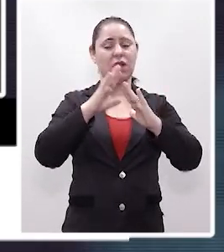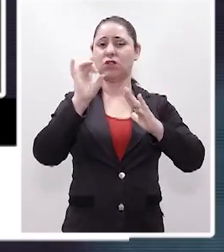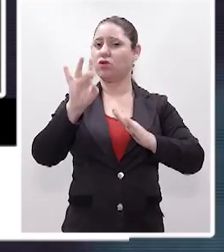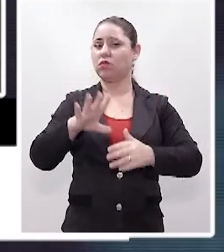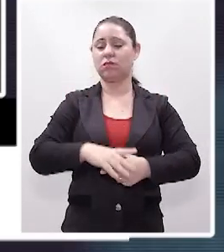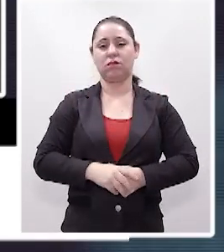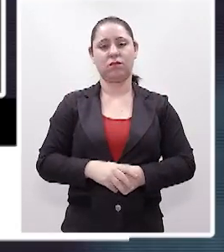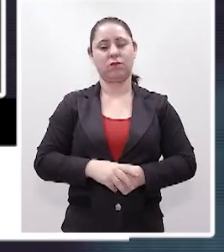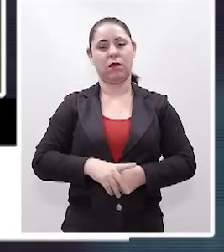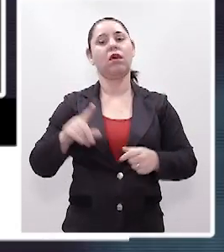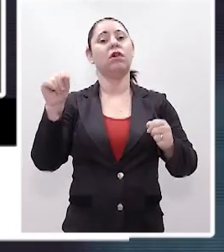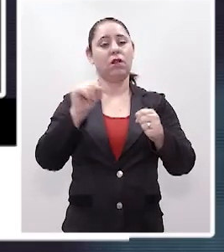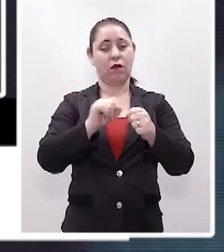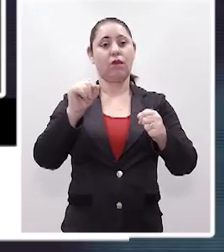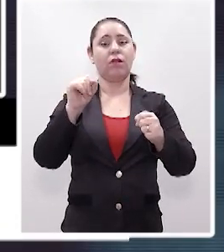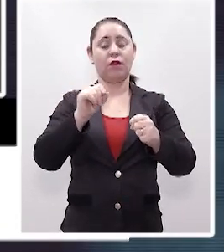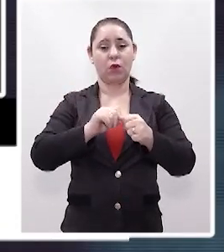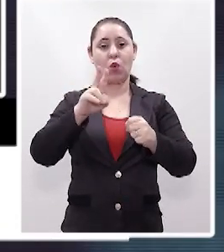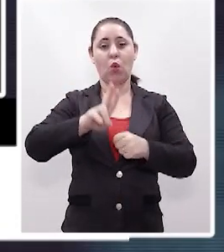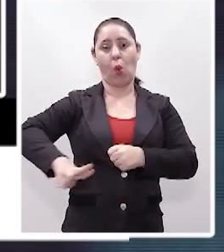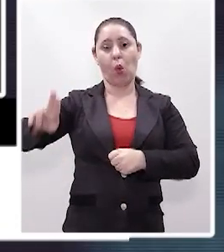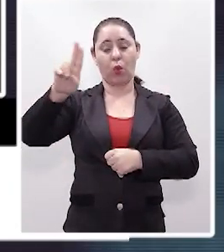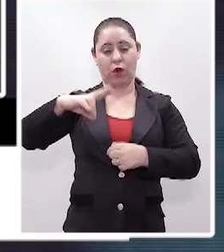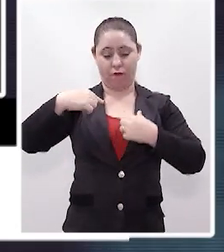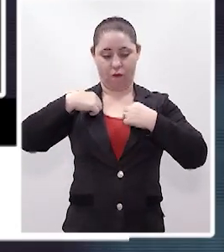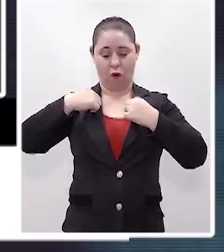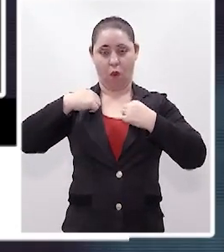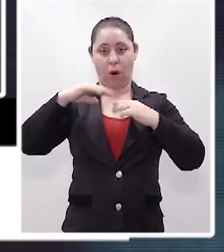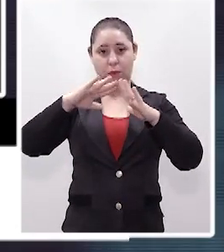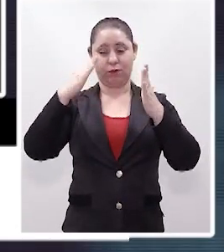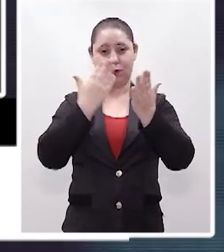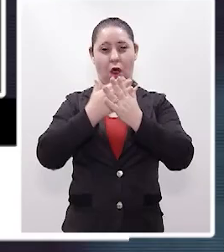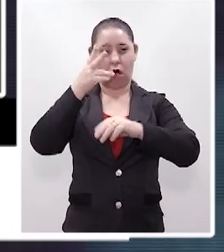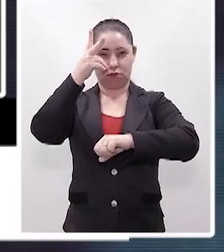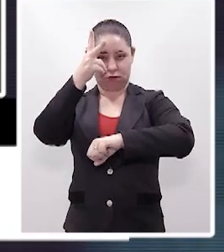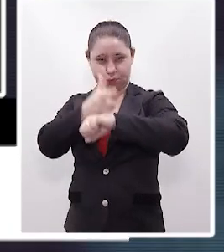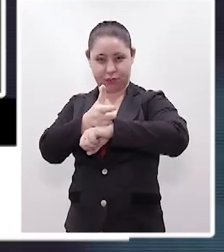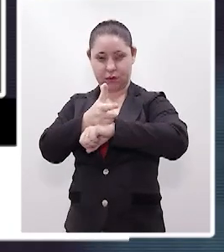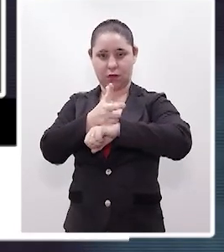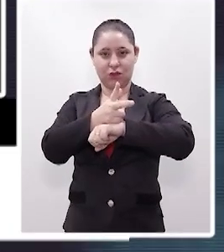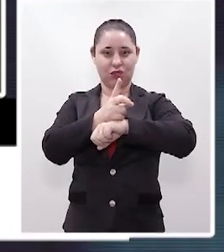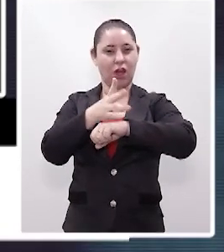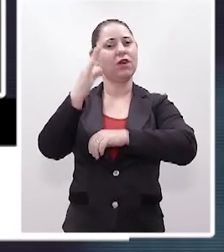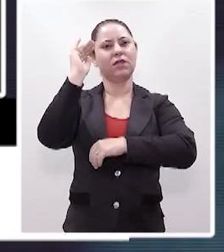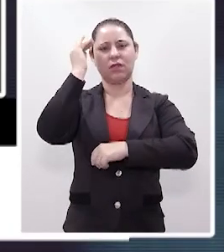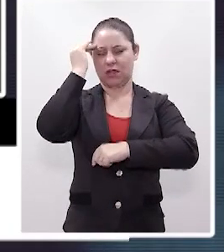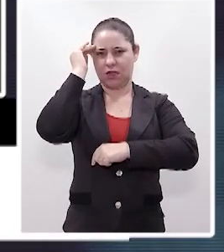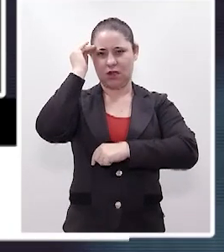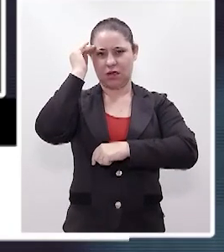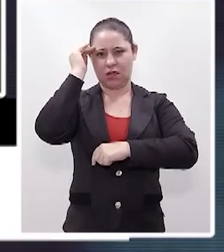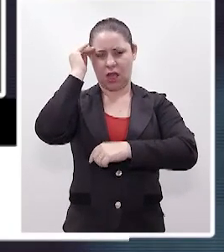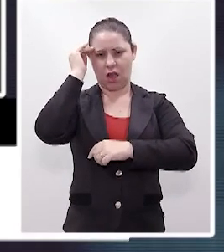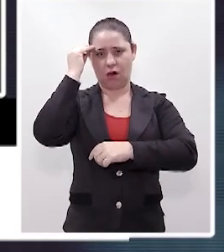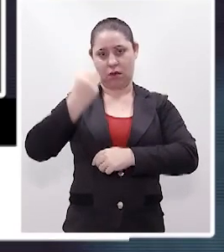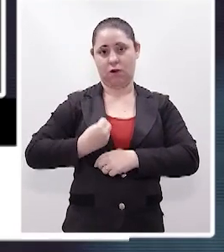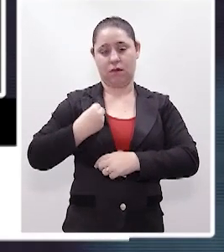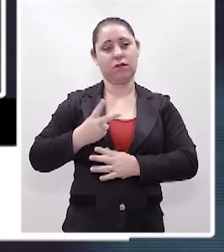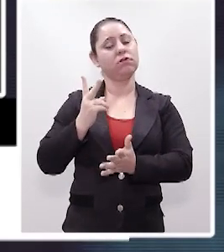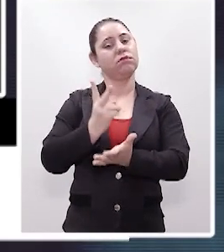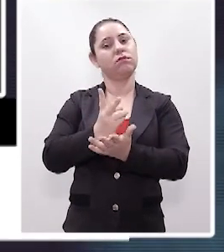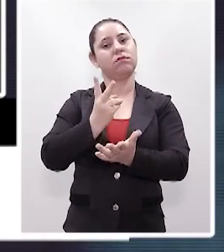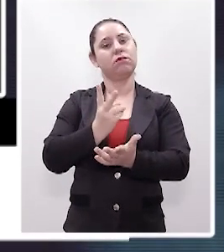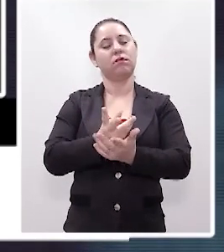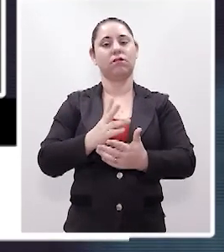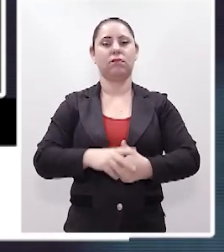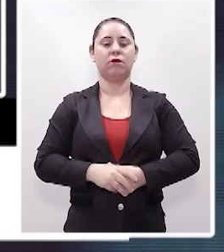casa. Eu fiz ele colocar o uniforme para assistir a aula, para pelo menos entender que está numa rotina ali